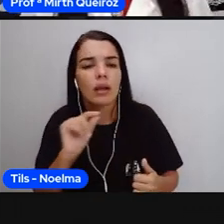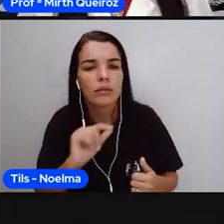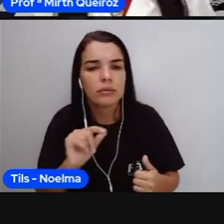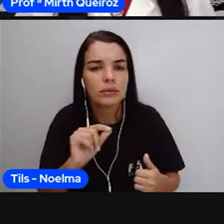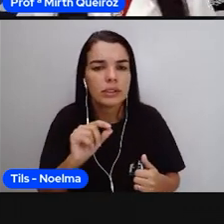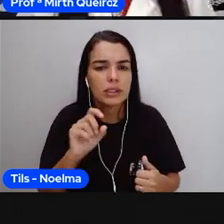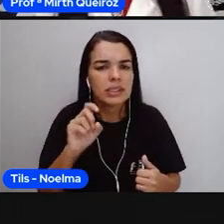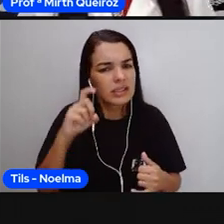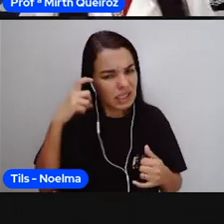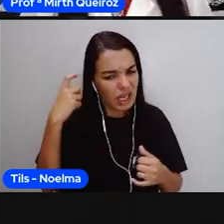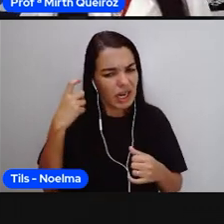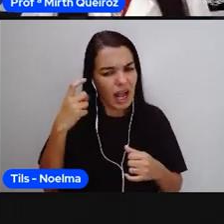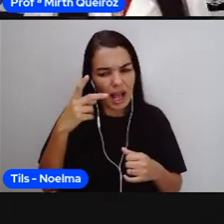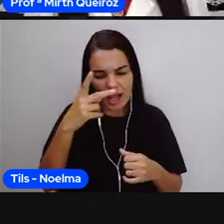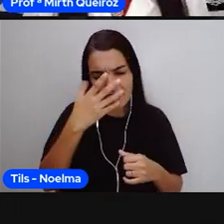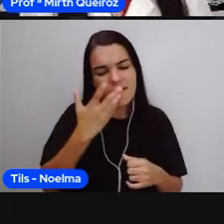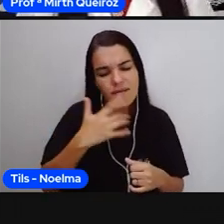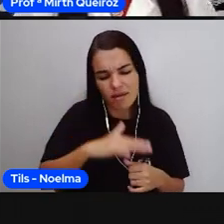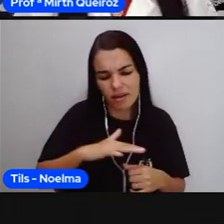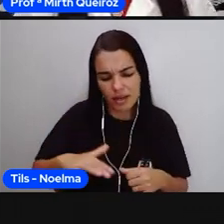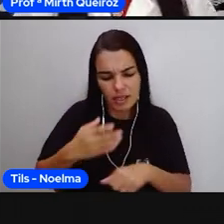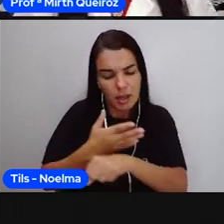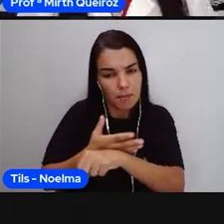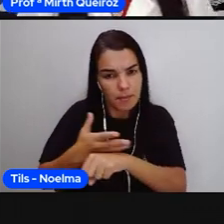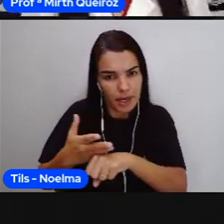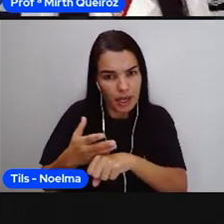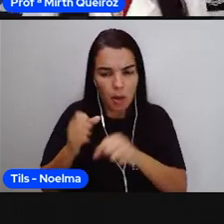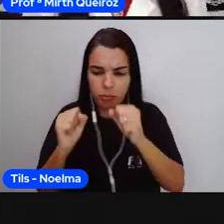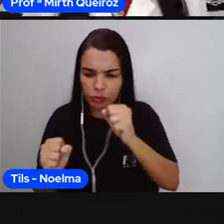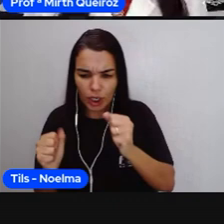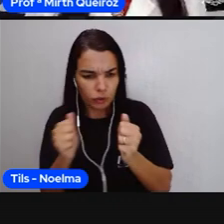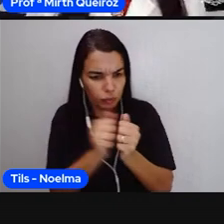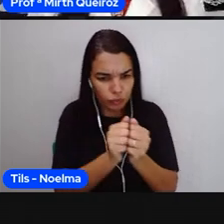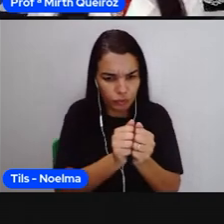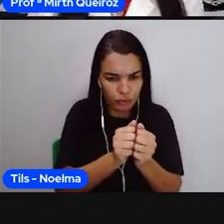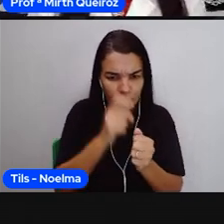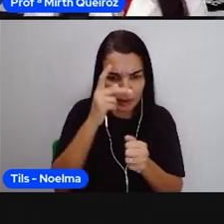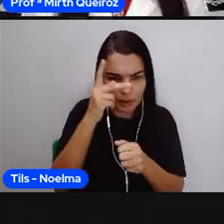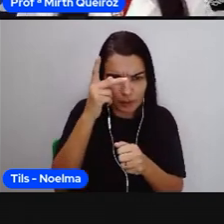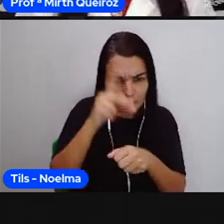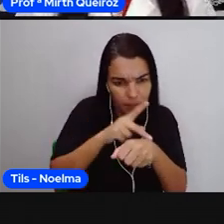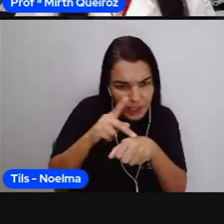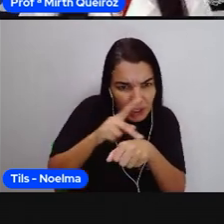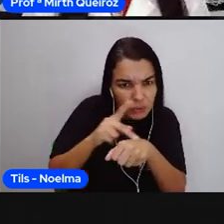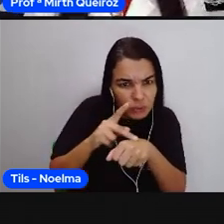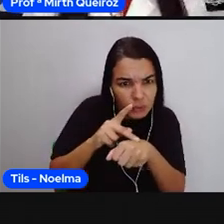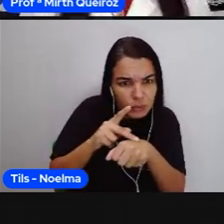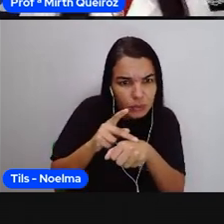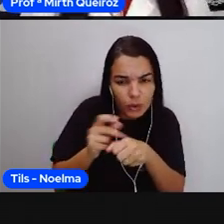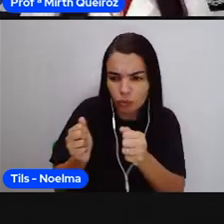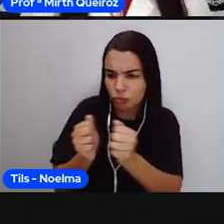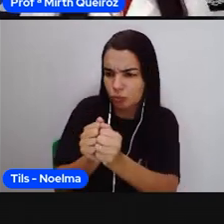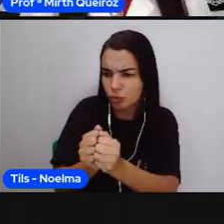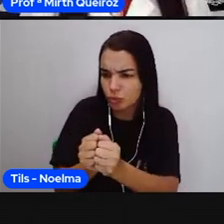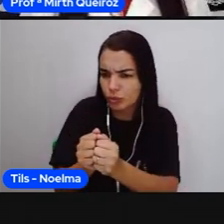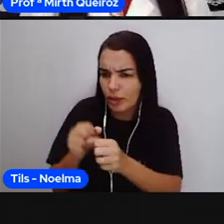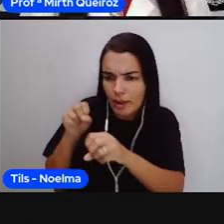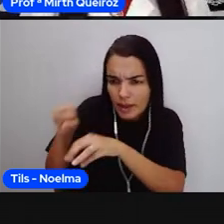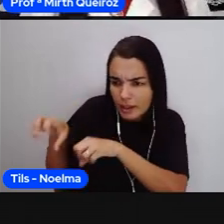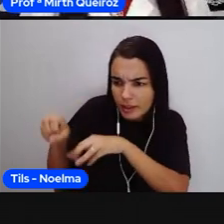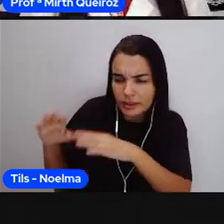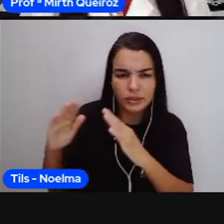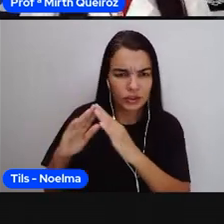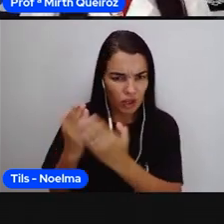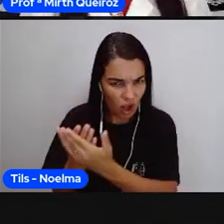que as crianças brancas e filhos de negros escravos podiam brincar juntos e ir à escola? Será? Vocês